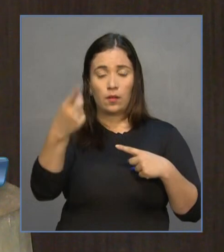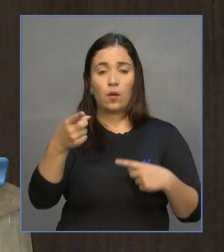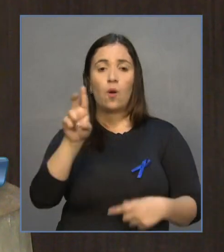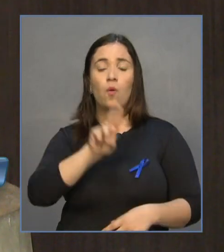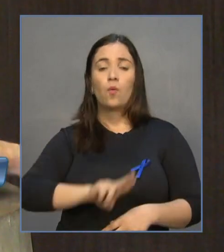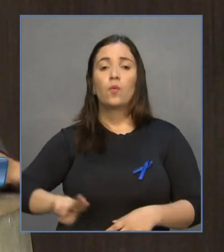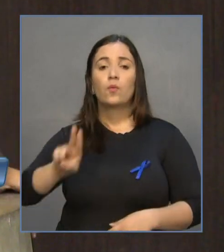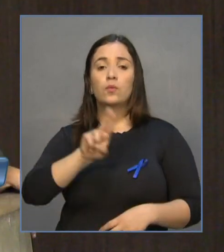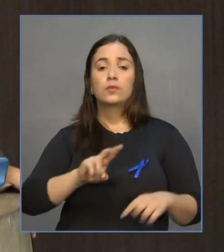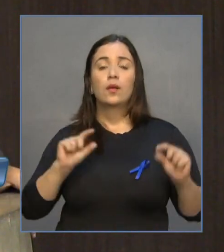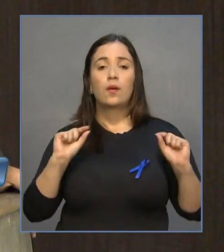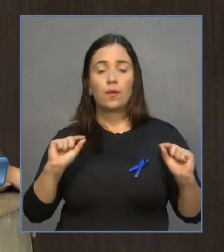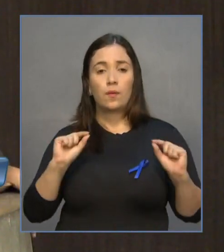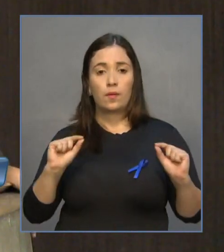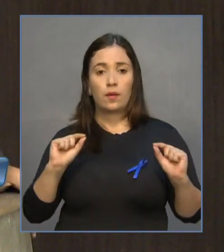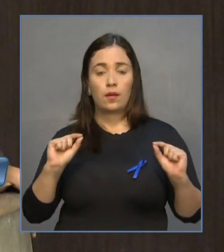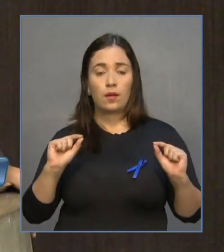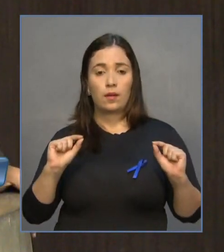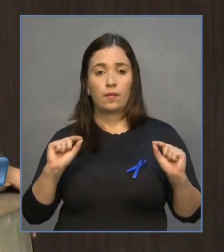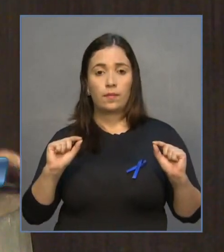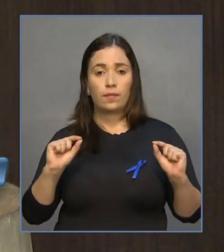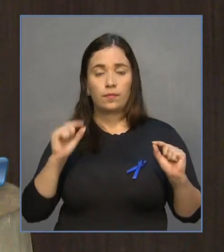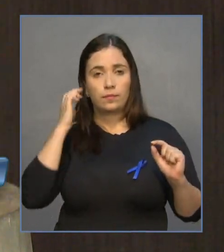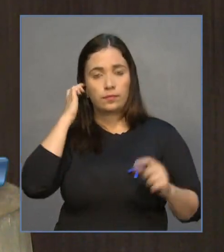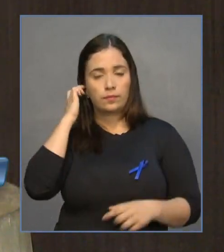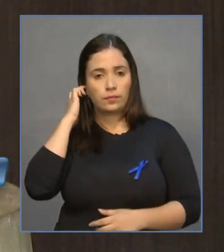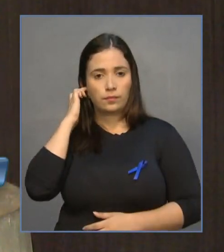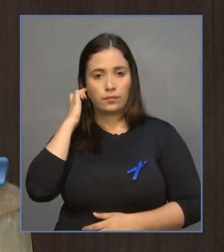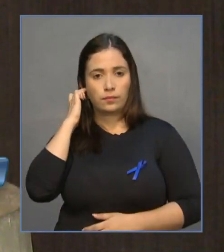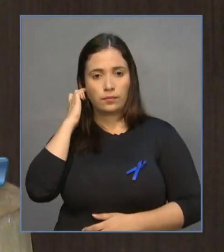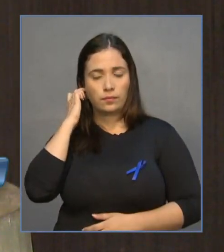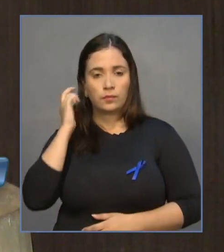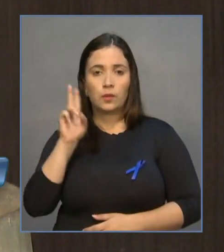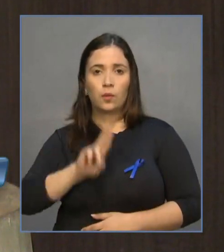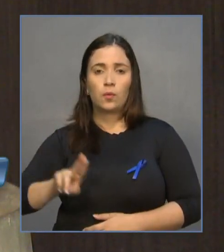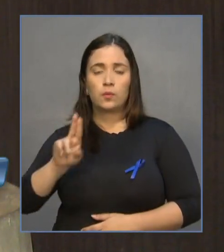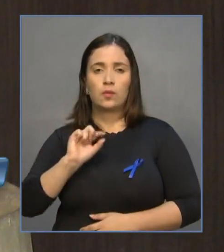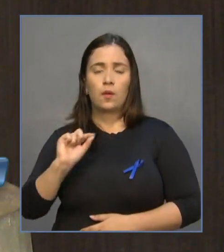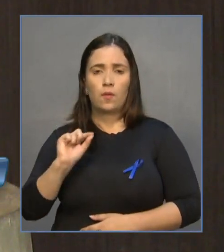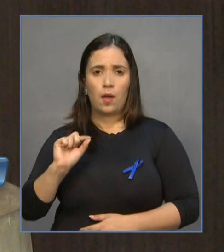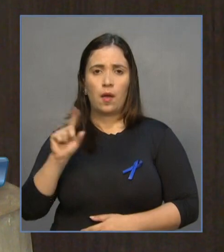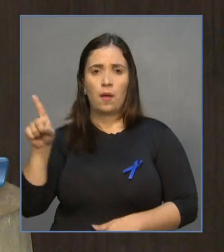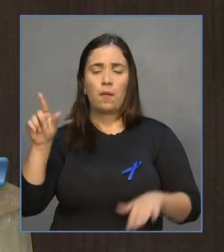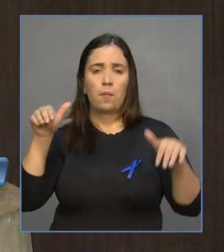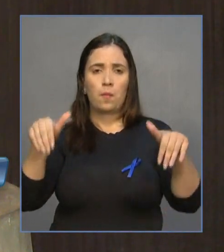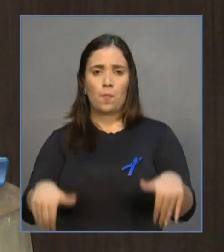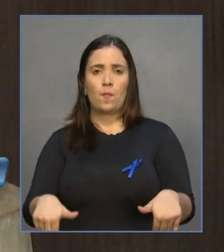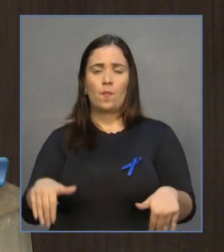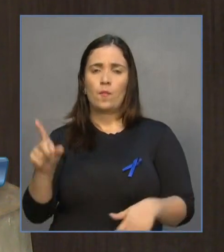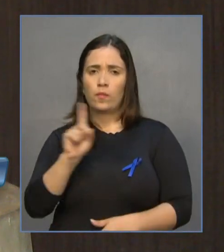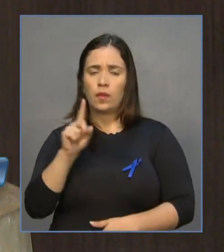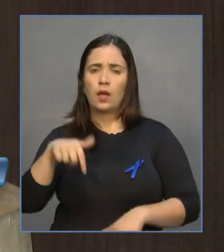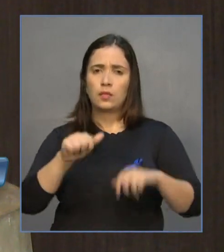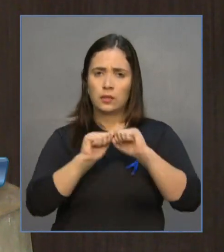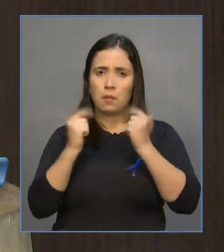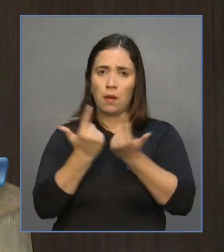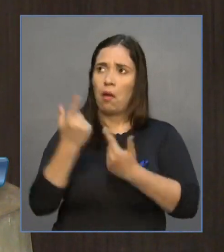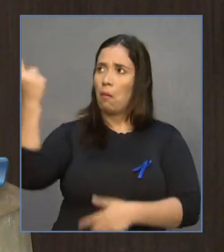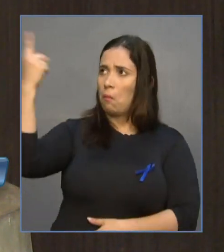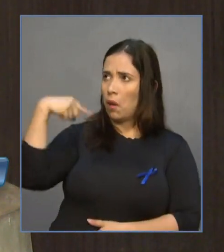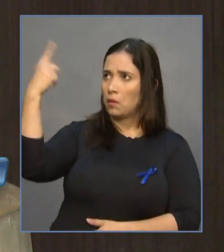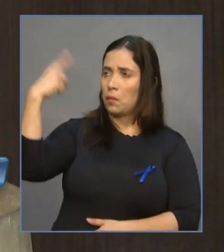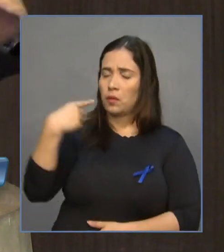a sua autonomia de forma altiva e não se render silentemente ao desígnio do